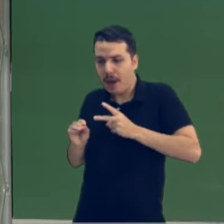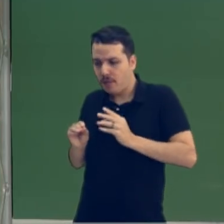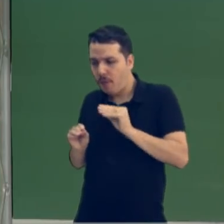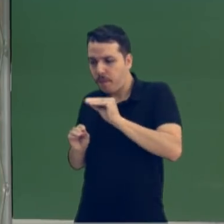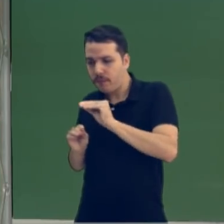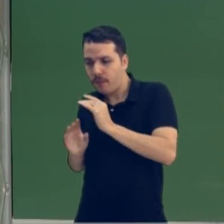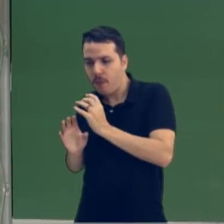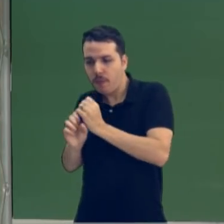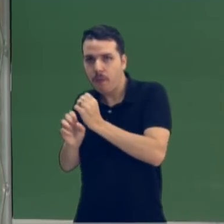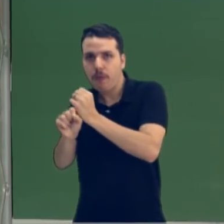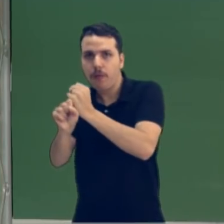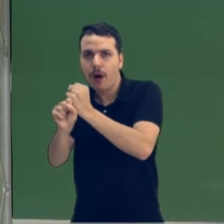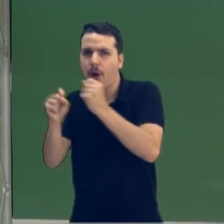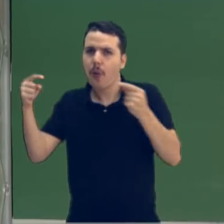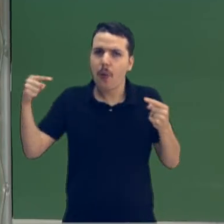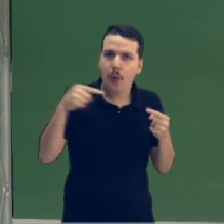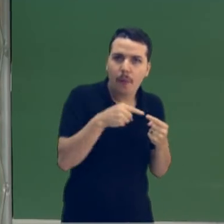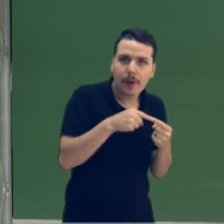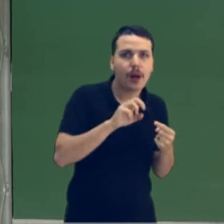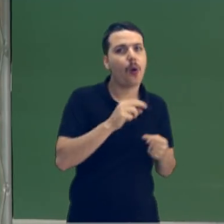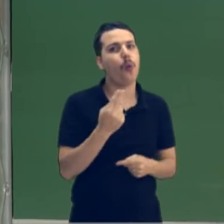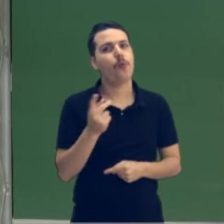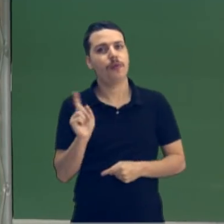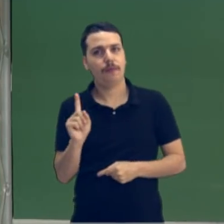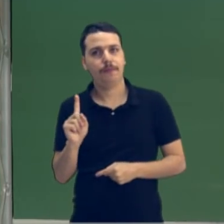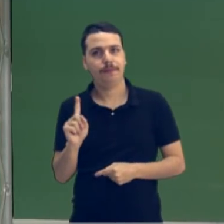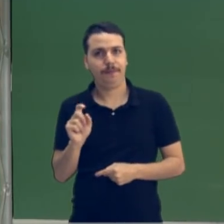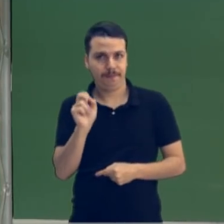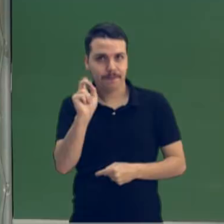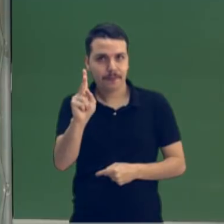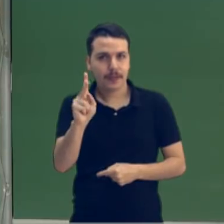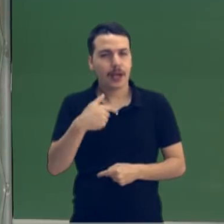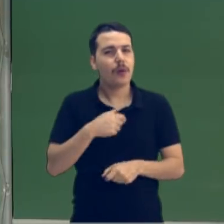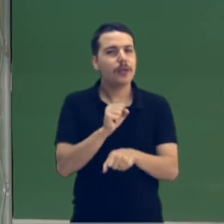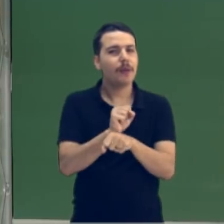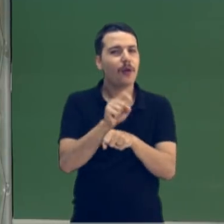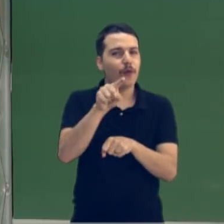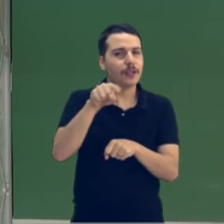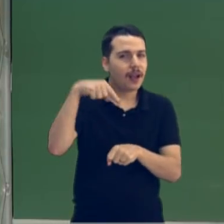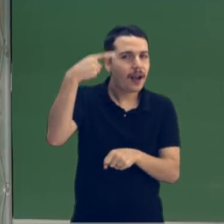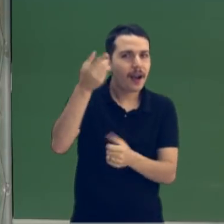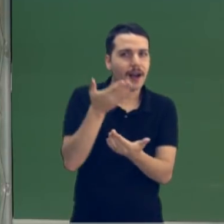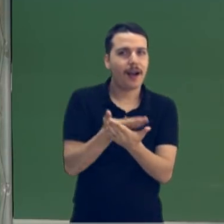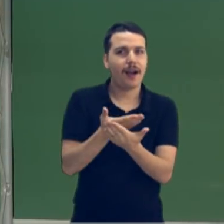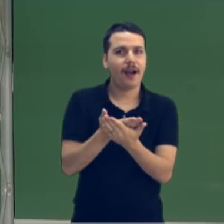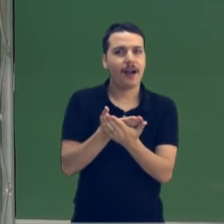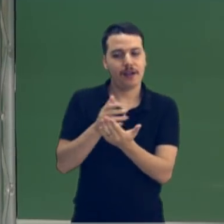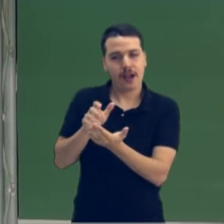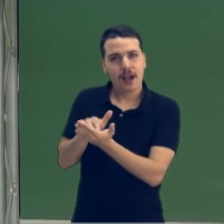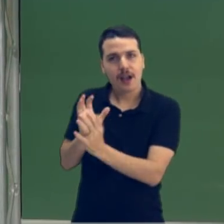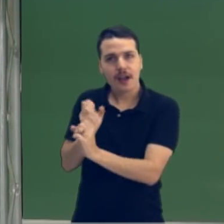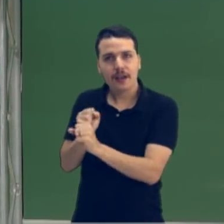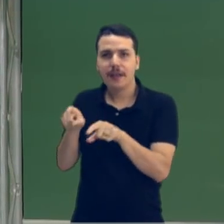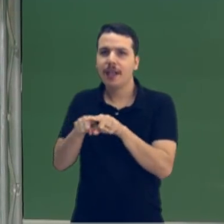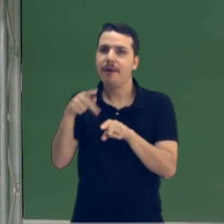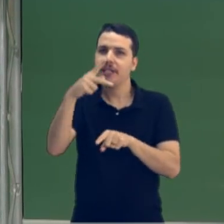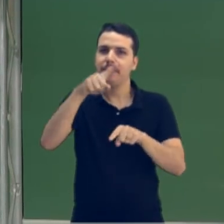cabe ou não. Ok? Eu te aguardo na próxima aula com a calculadora e seu material,